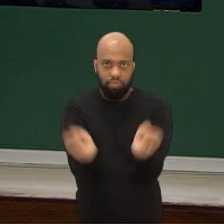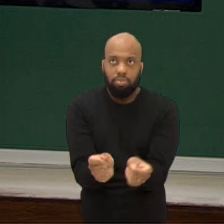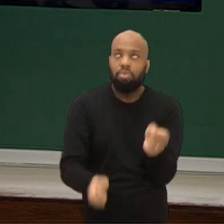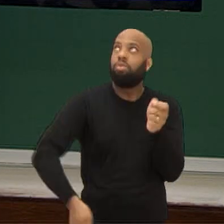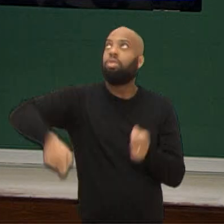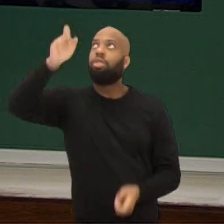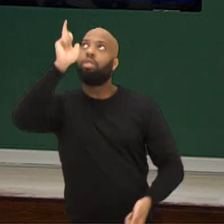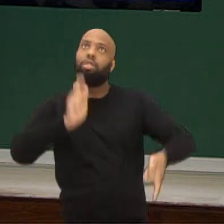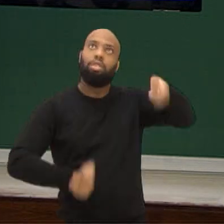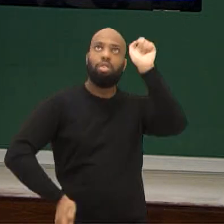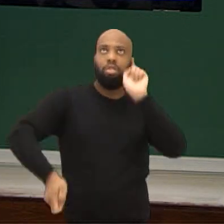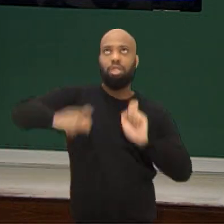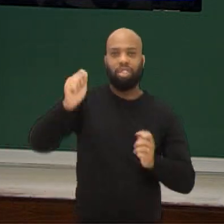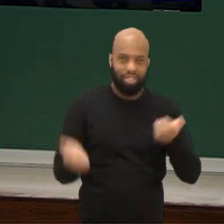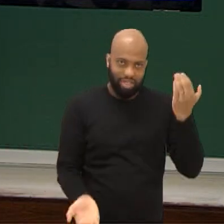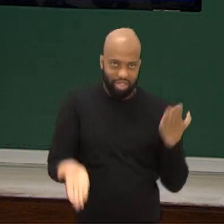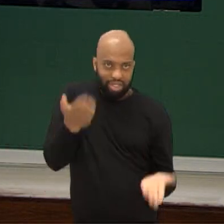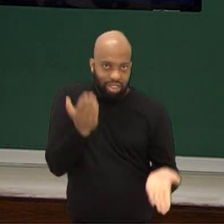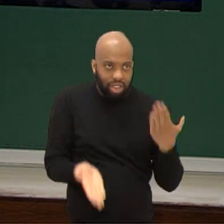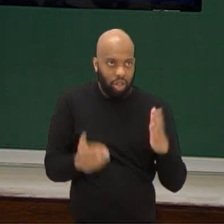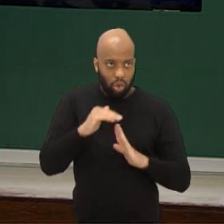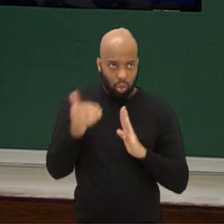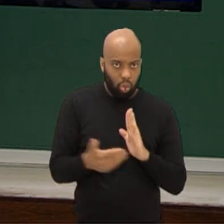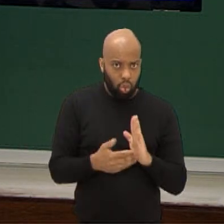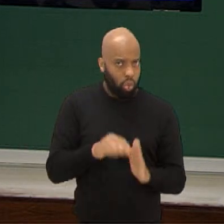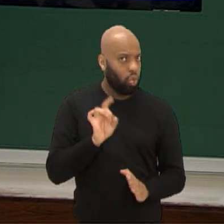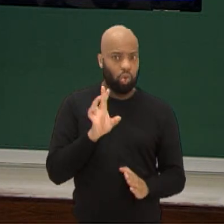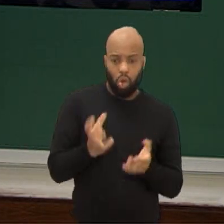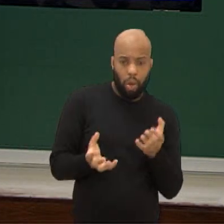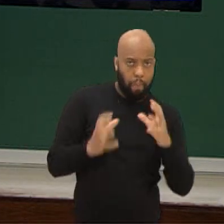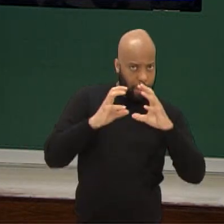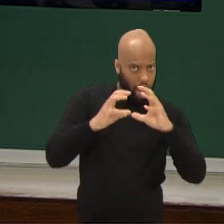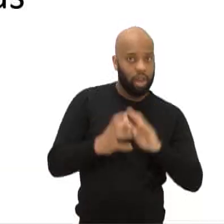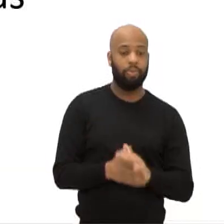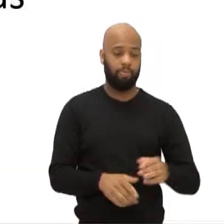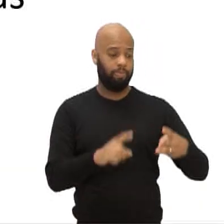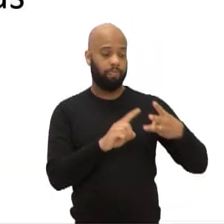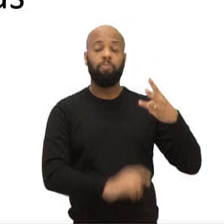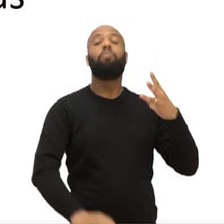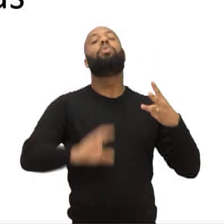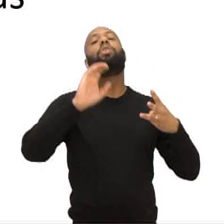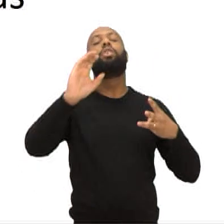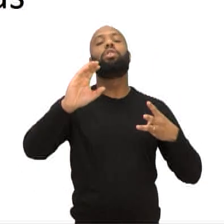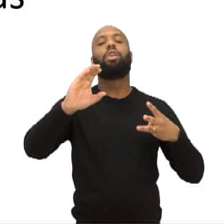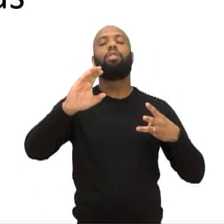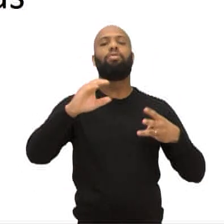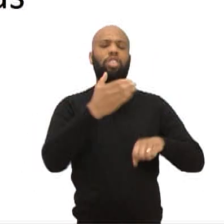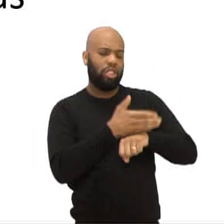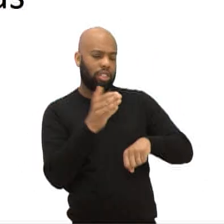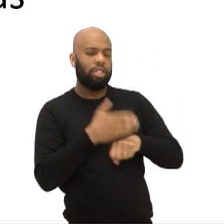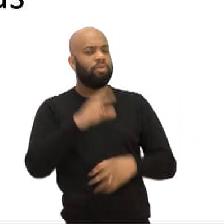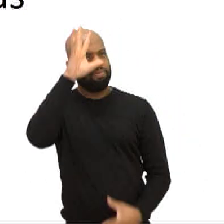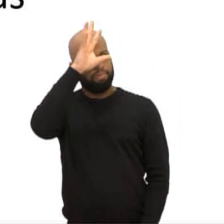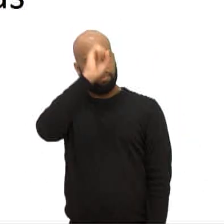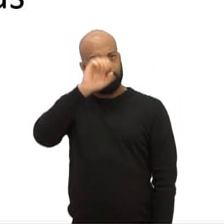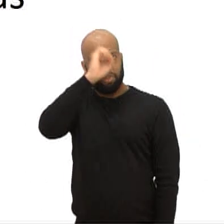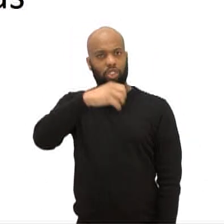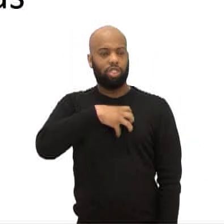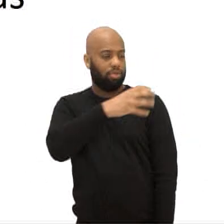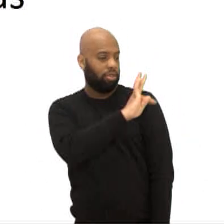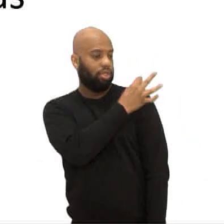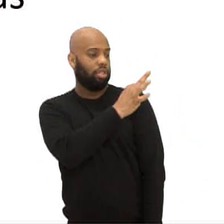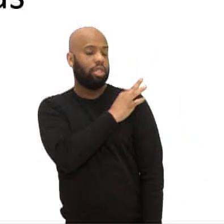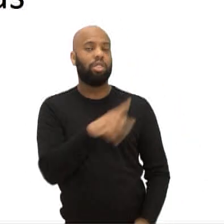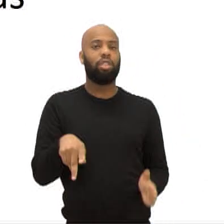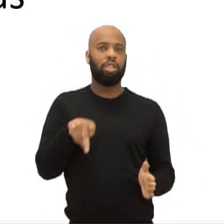nos jogos de malabares? Ou não era só as bolinhas? Alternativa C, Prática para aprender especificamente as técnicas